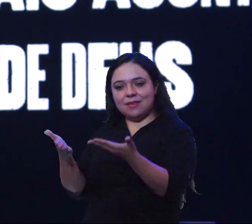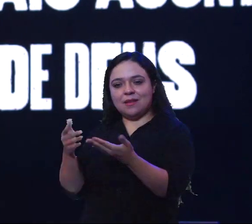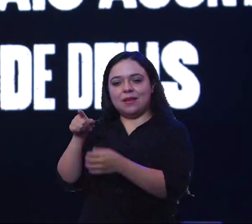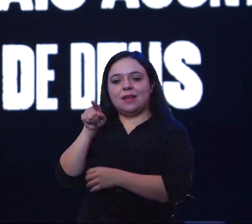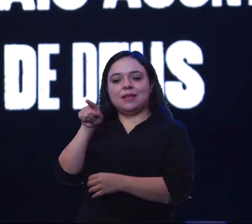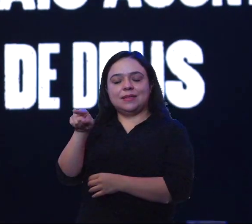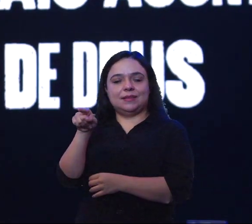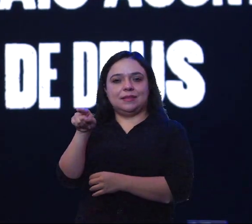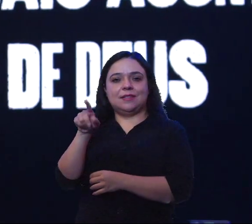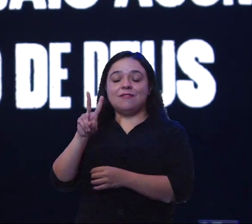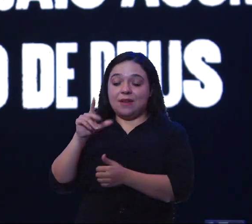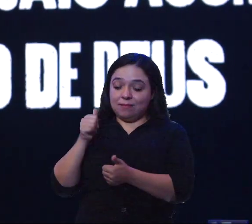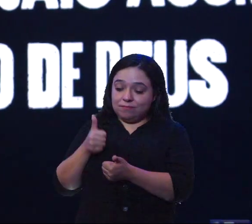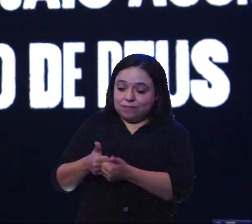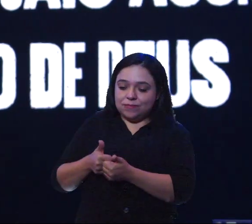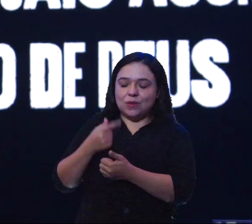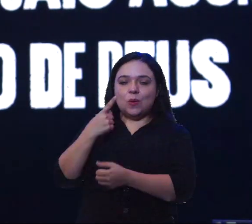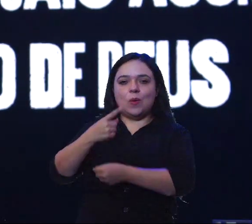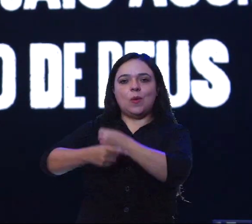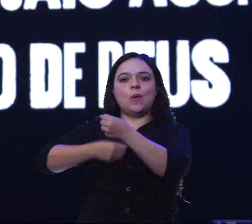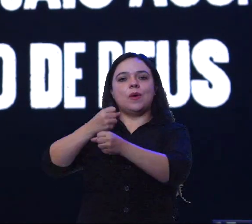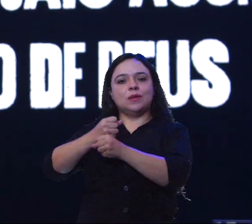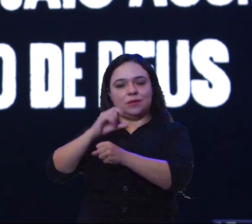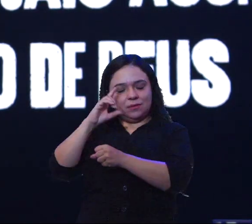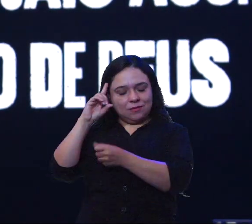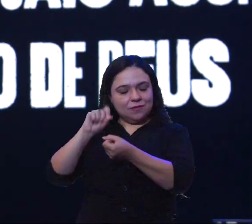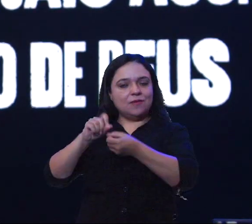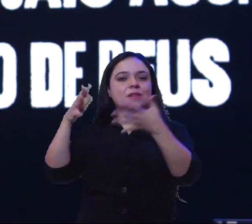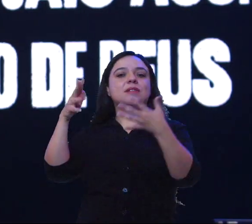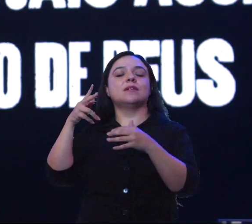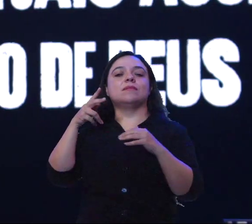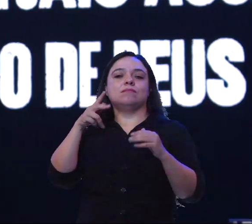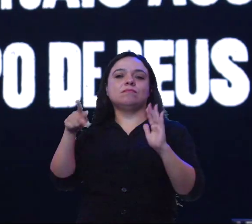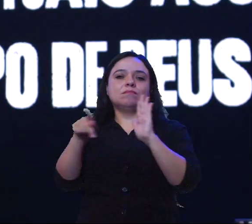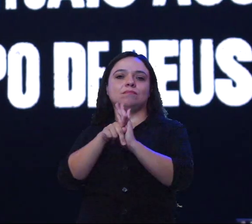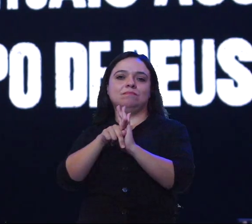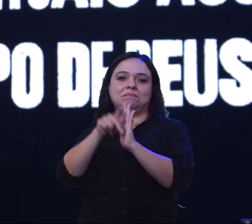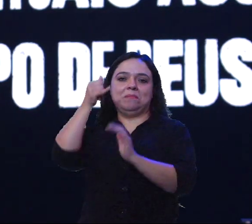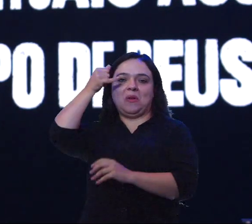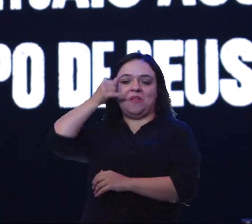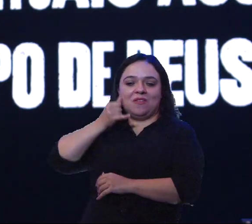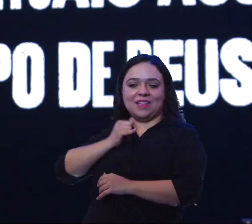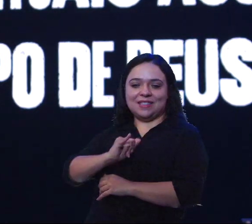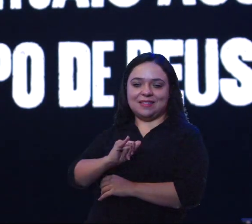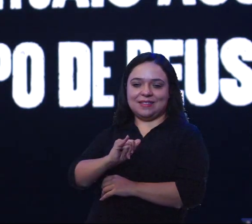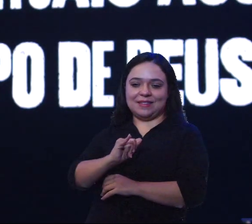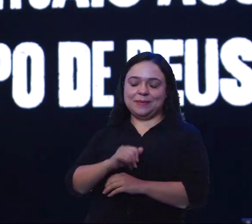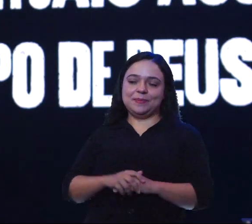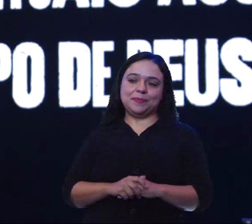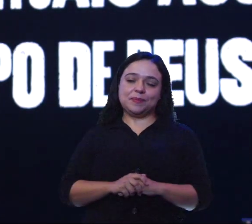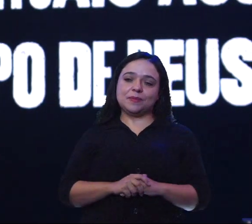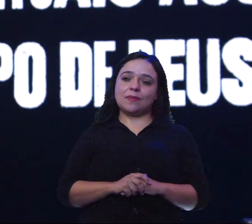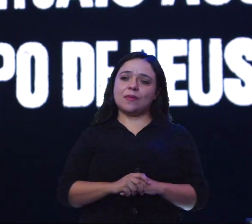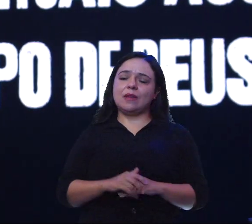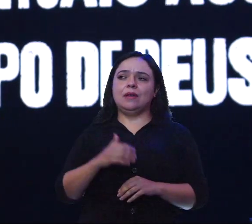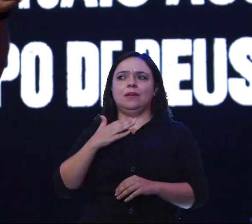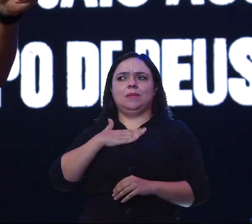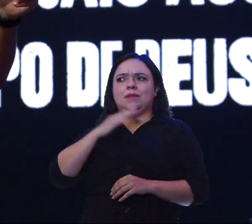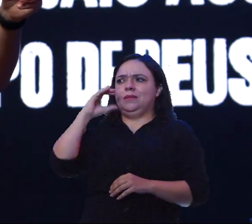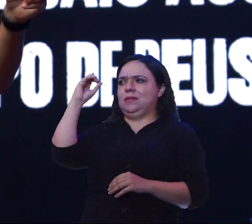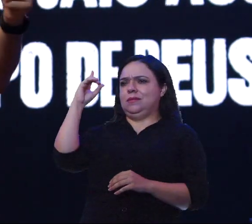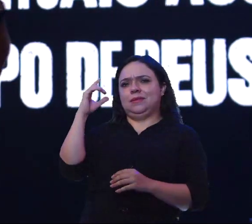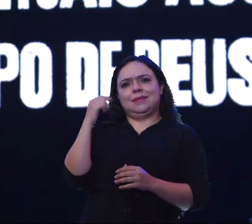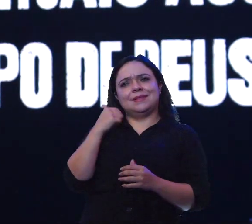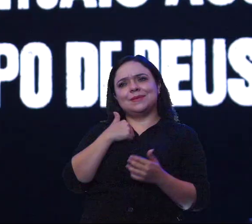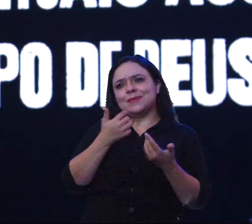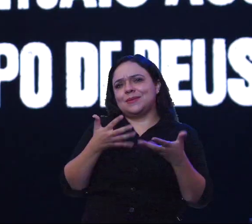em menos de 1 ano, eu vou cumprir essa profecia. Eu falei assim, meu Deus, não era com outro pastor